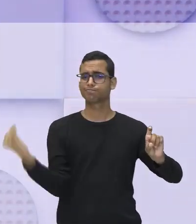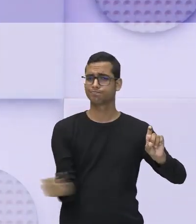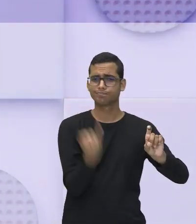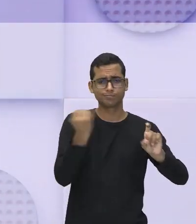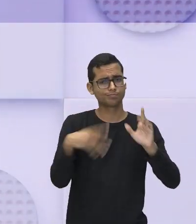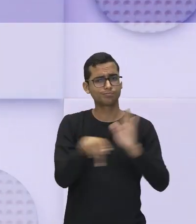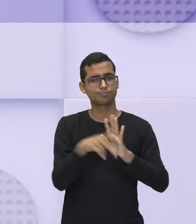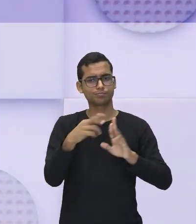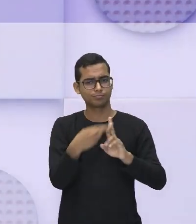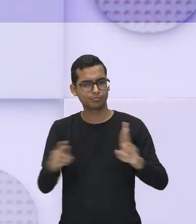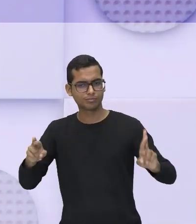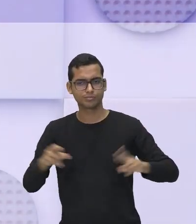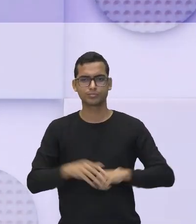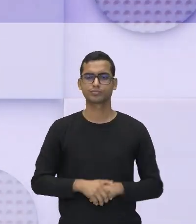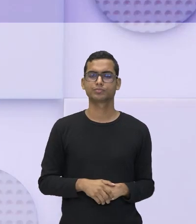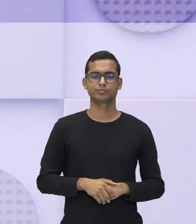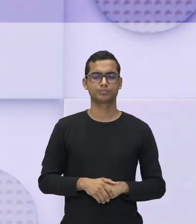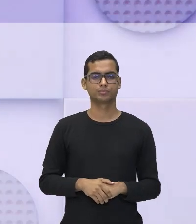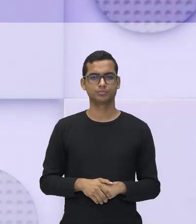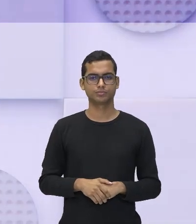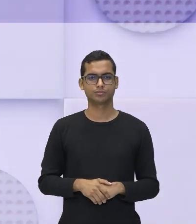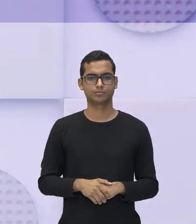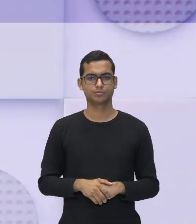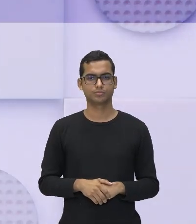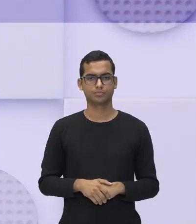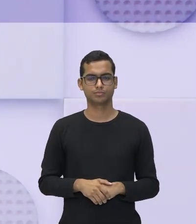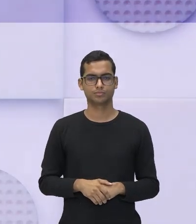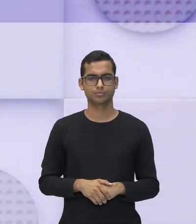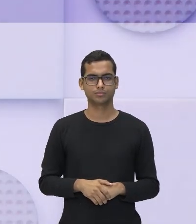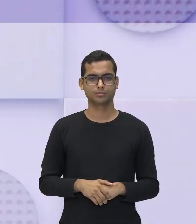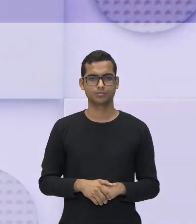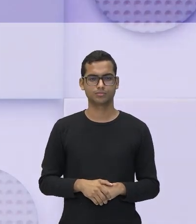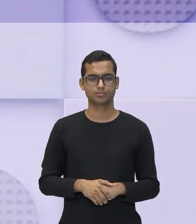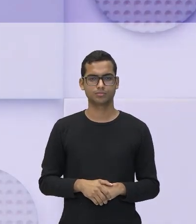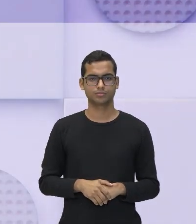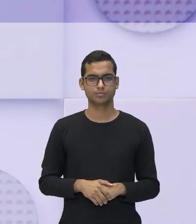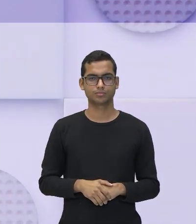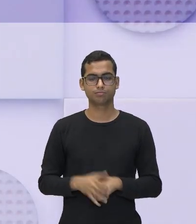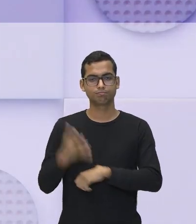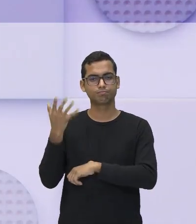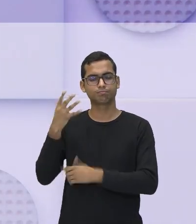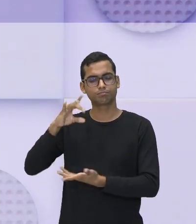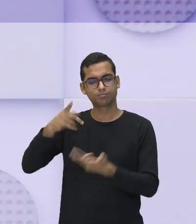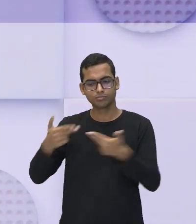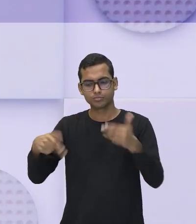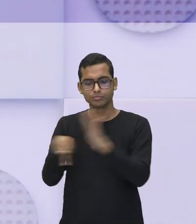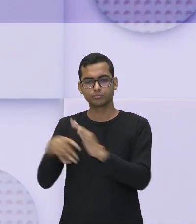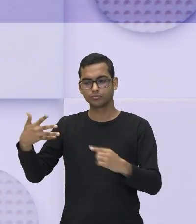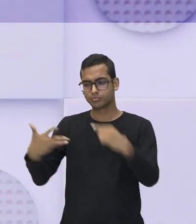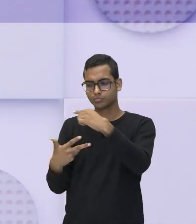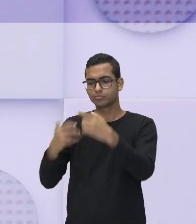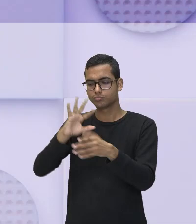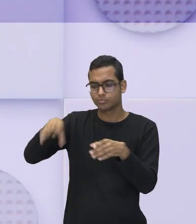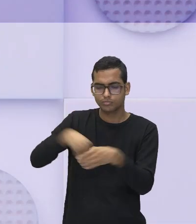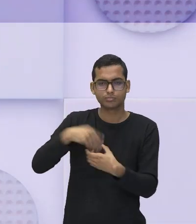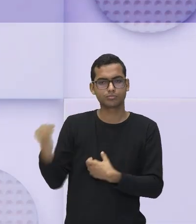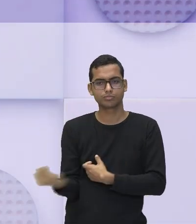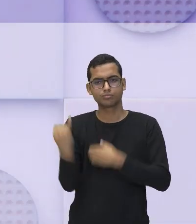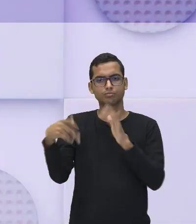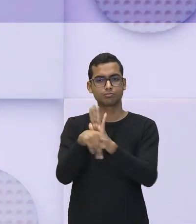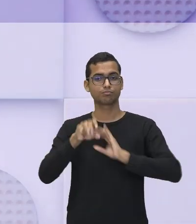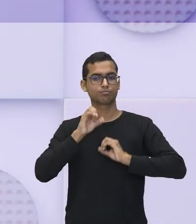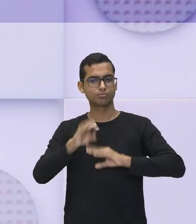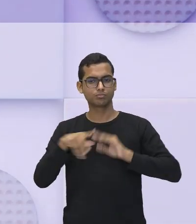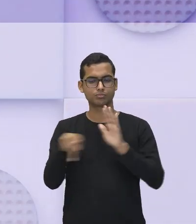essencial na religião, são algo que componentes importantes do sistema religioso, da